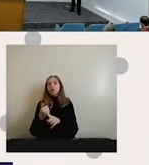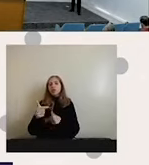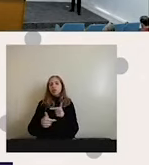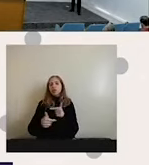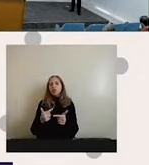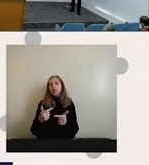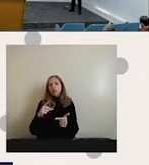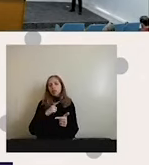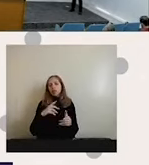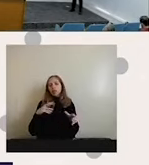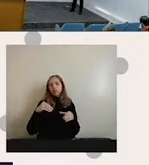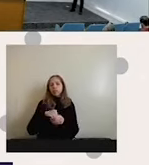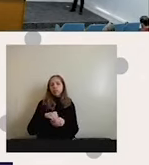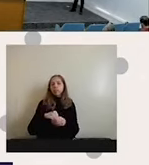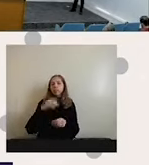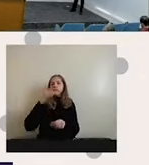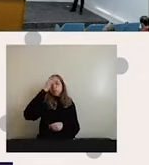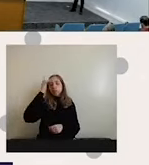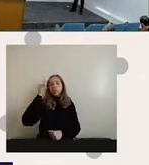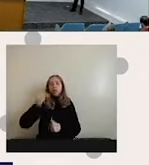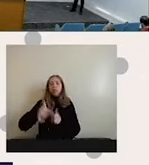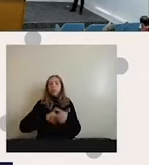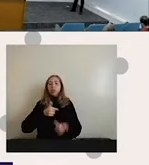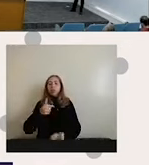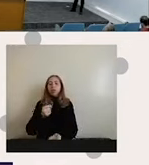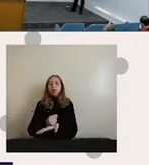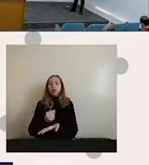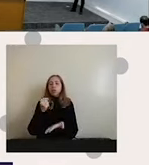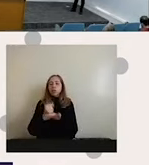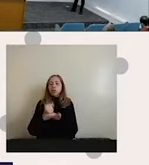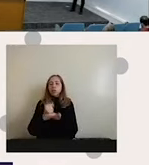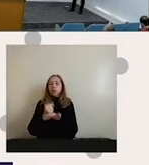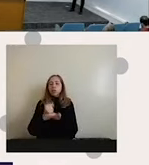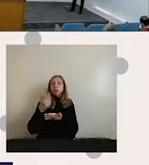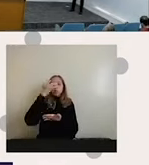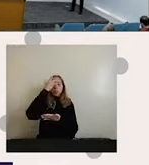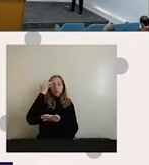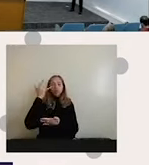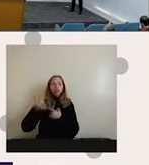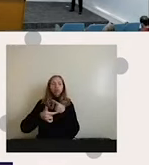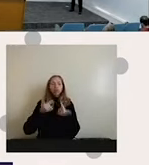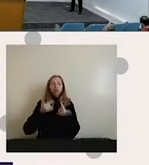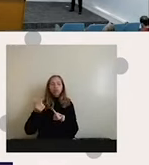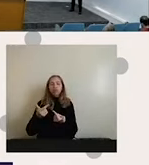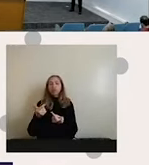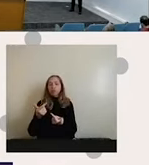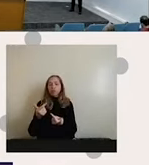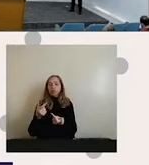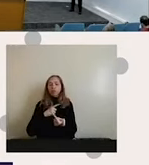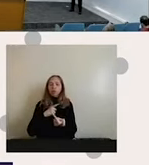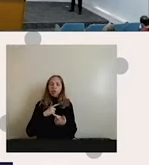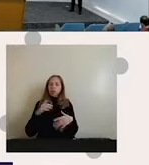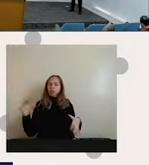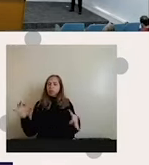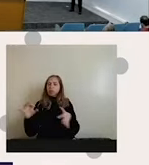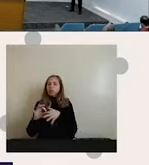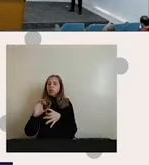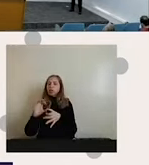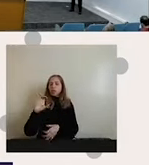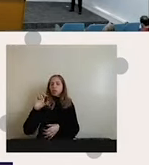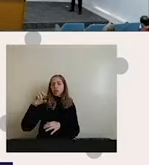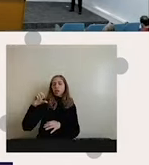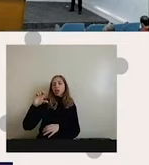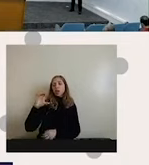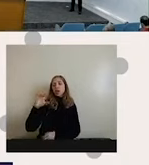para as pessoas que trabalham de carteira assinada, né, os empregados que estão filiados ali a um CNPJ, a uma empresa,